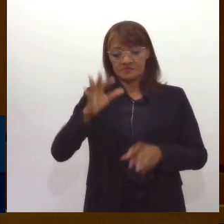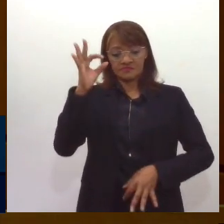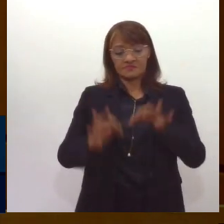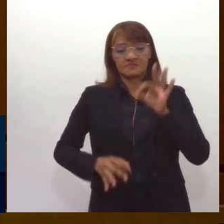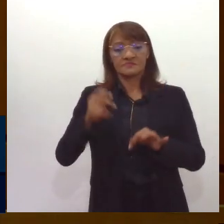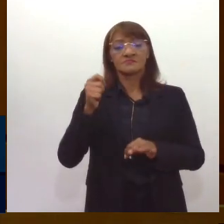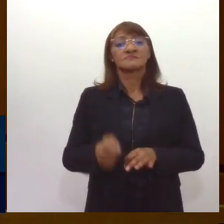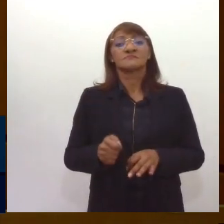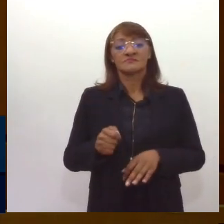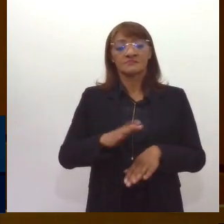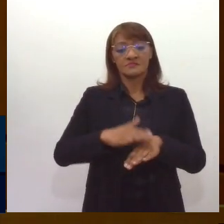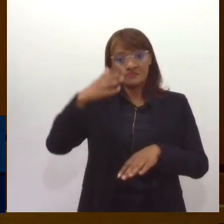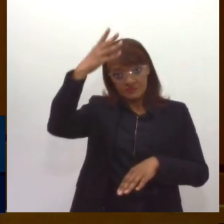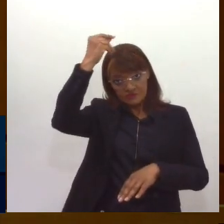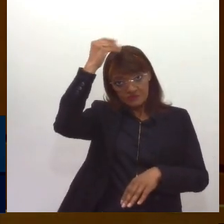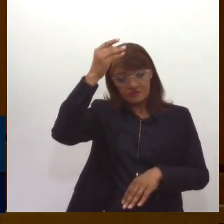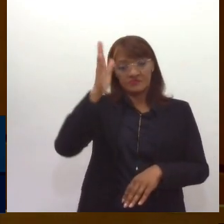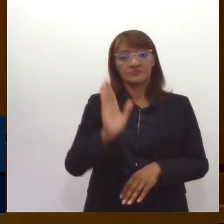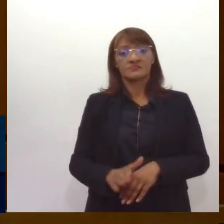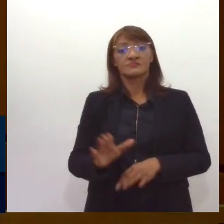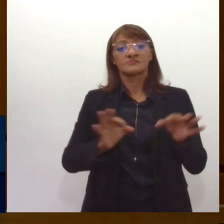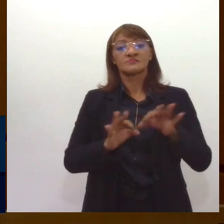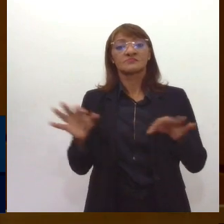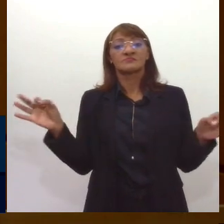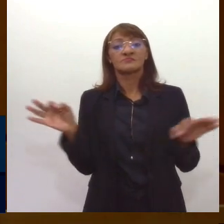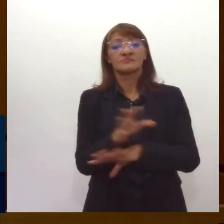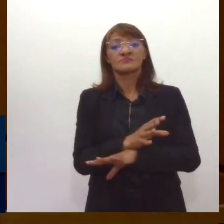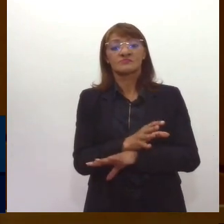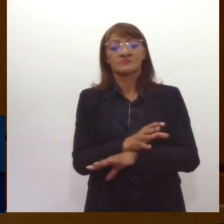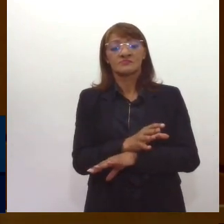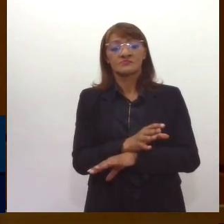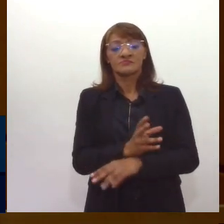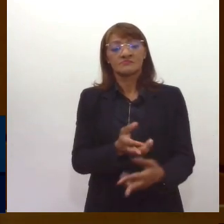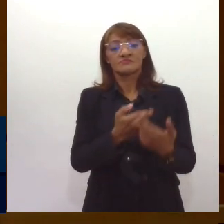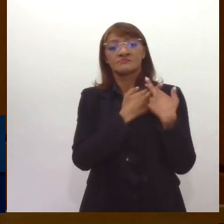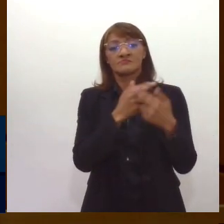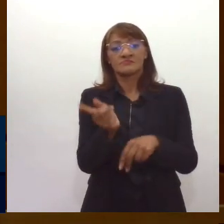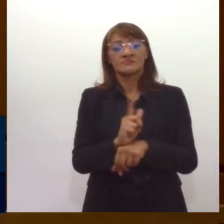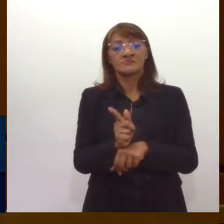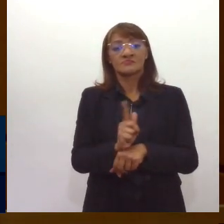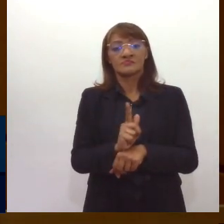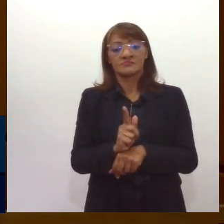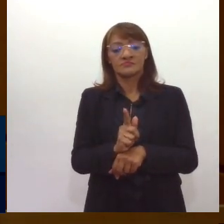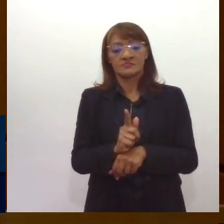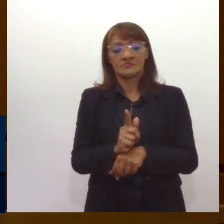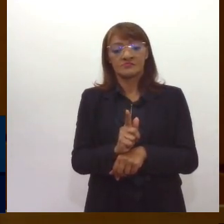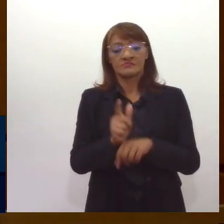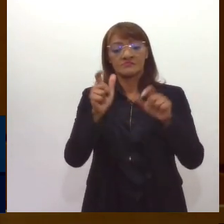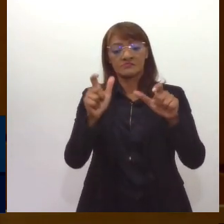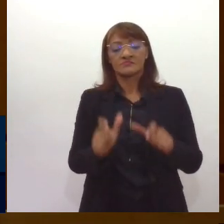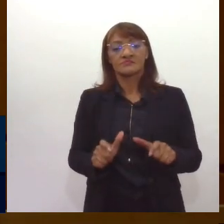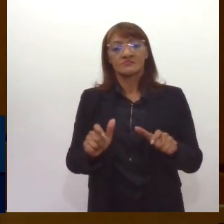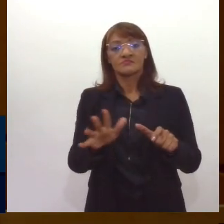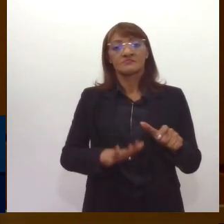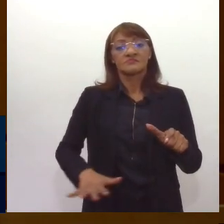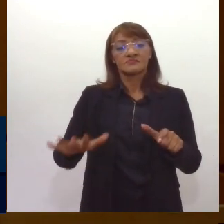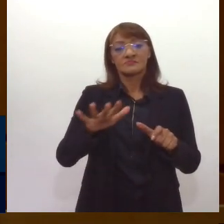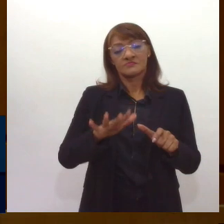preparada para administrar aquele local, prestar serviço àquela